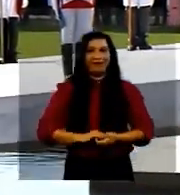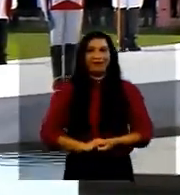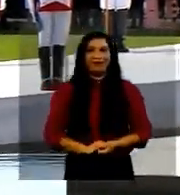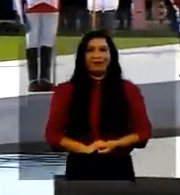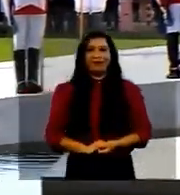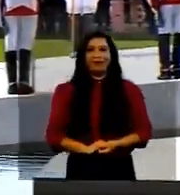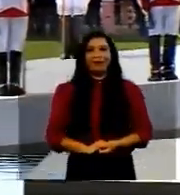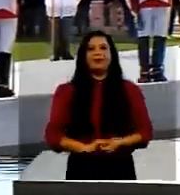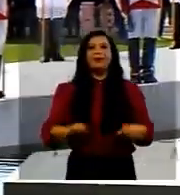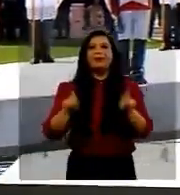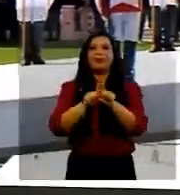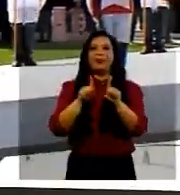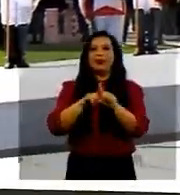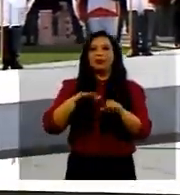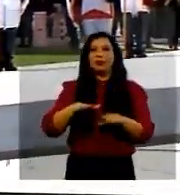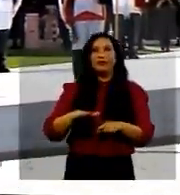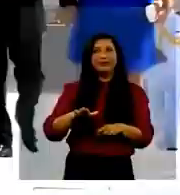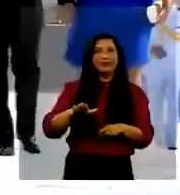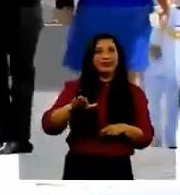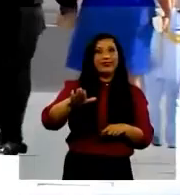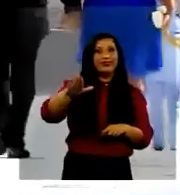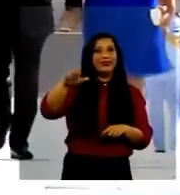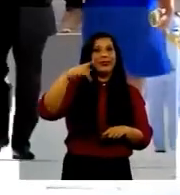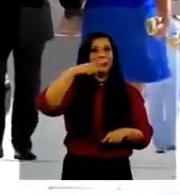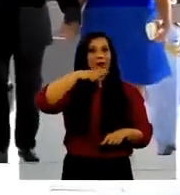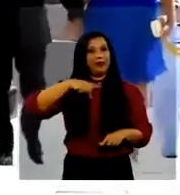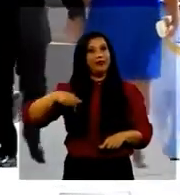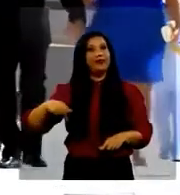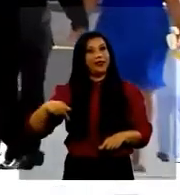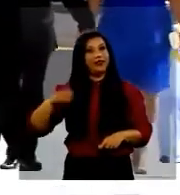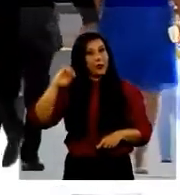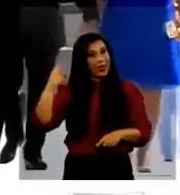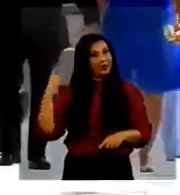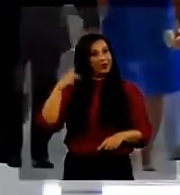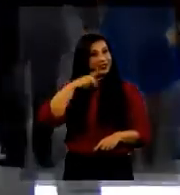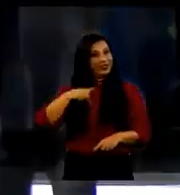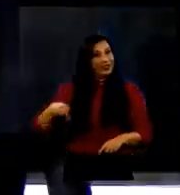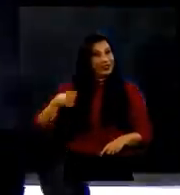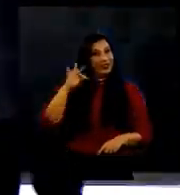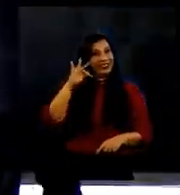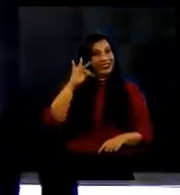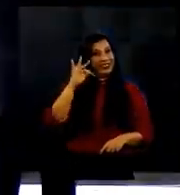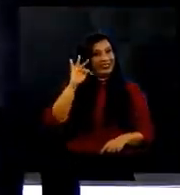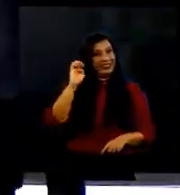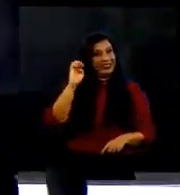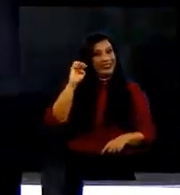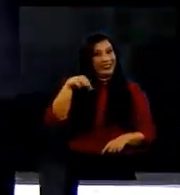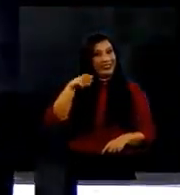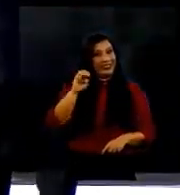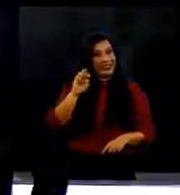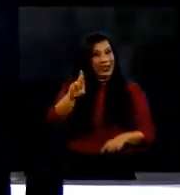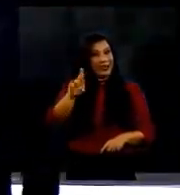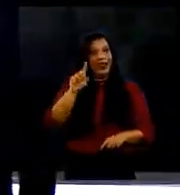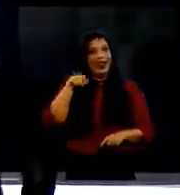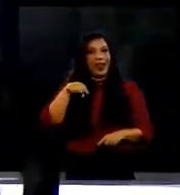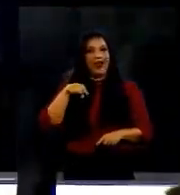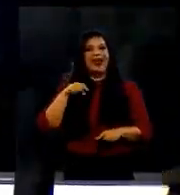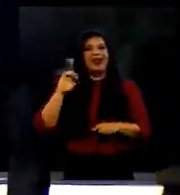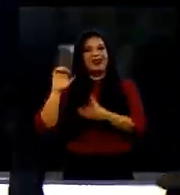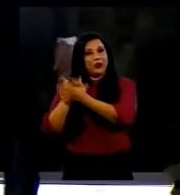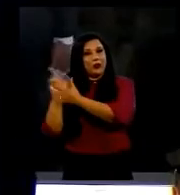E lá do alto da rampa está o ex-presidente Michel Temer. E a